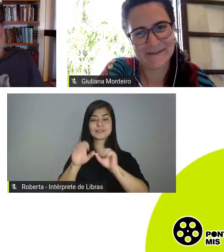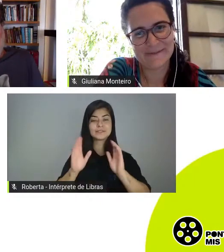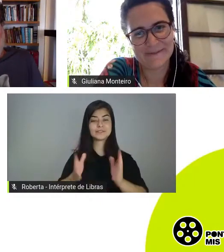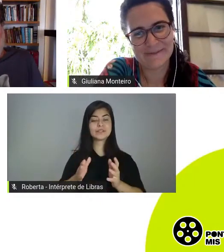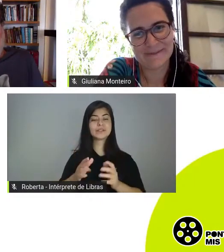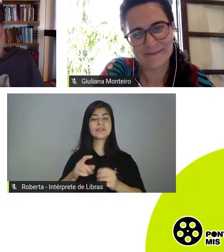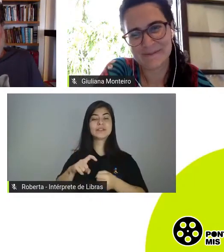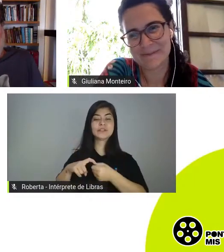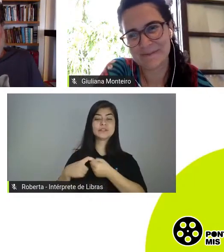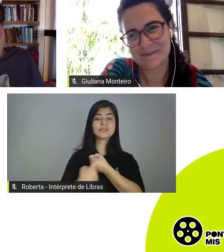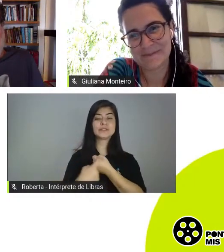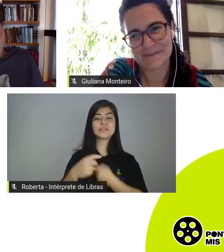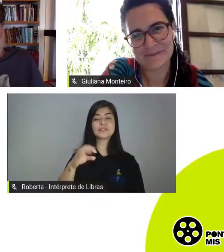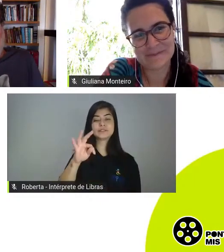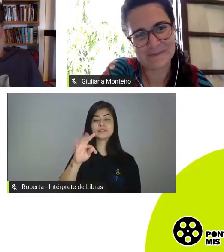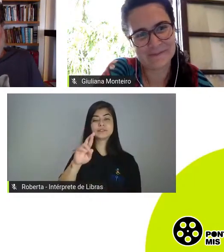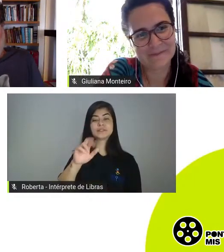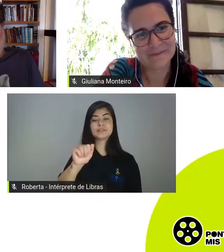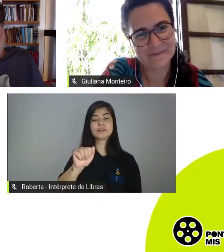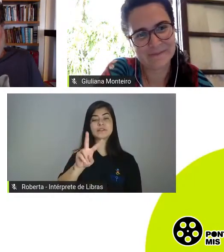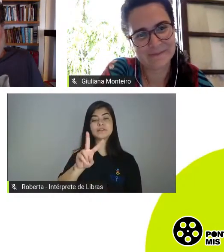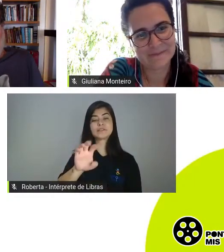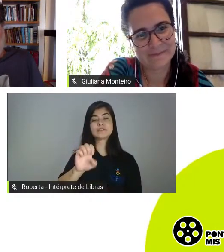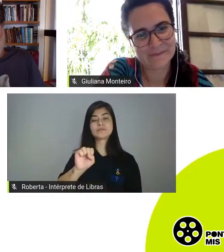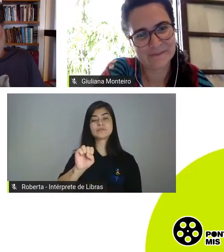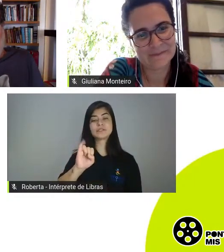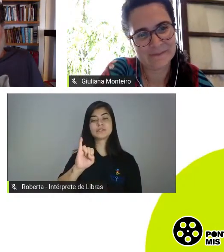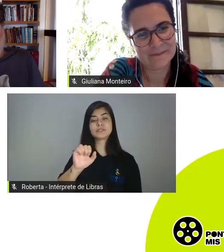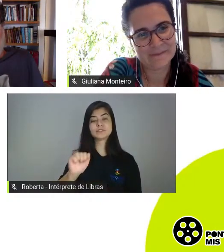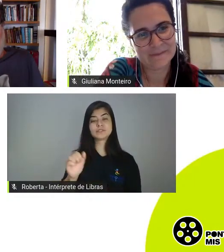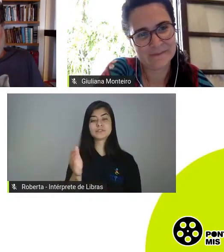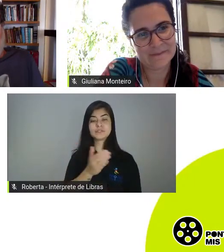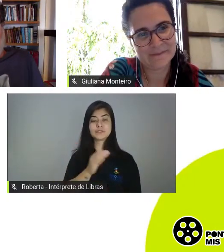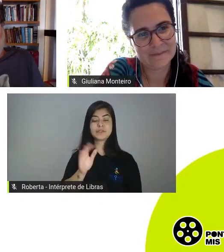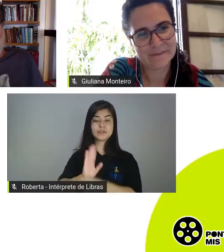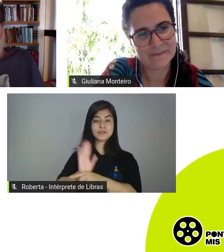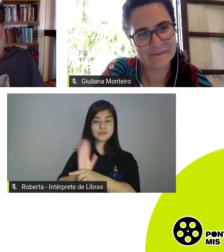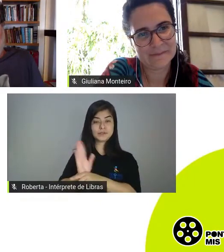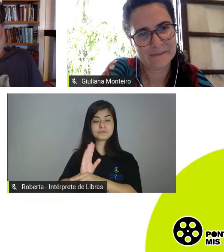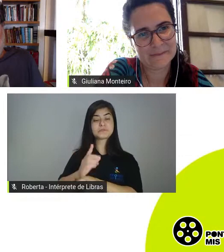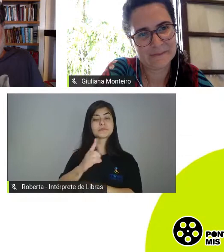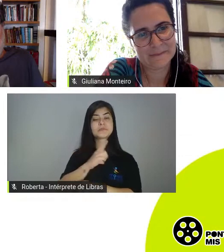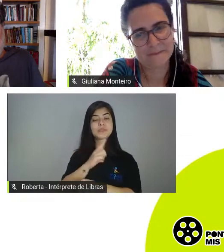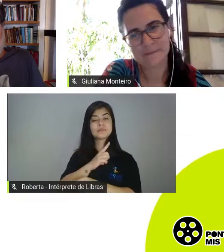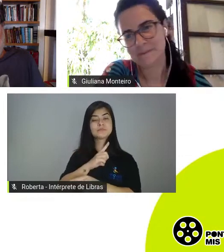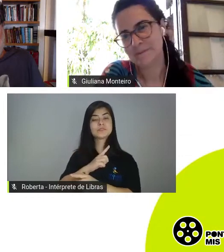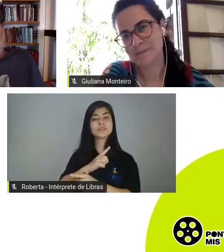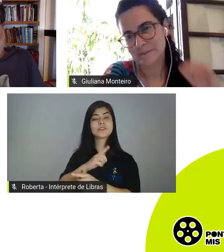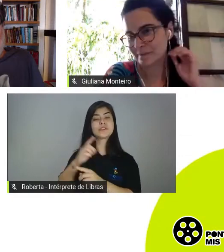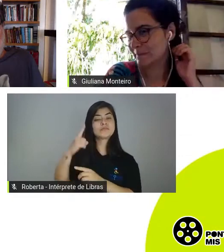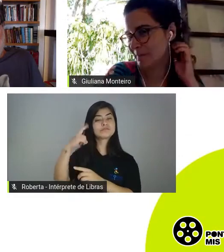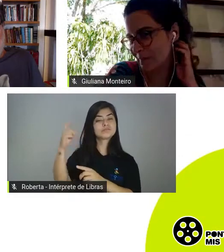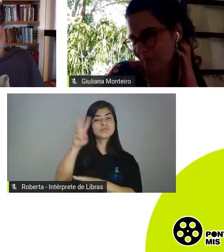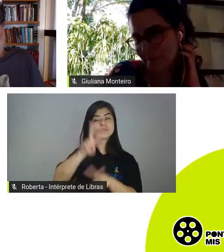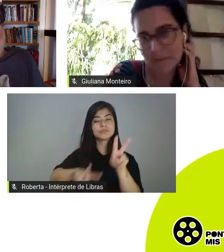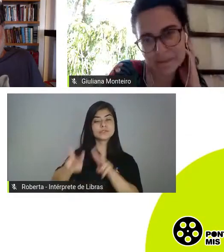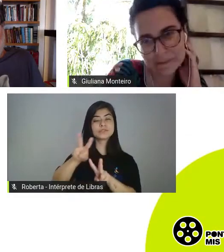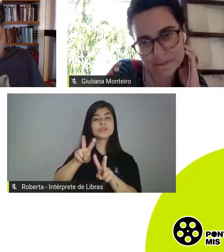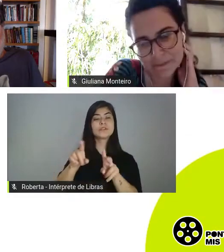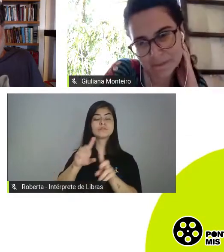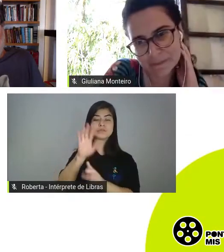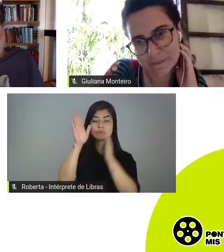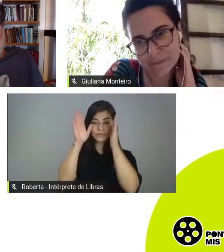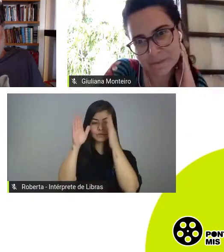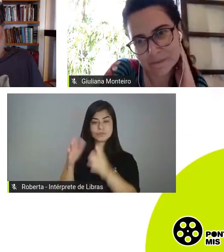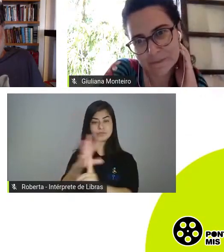Travessia Filmes, desde 2009 atua em projetos audiovisuais voltados à produção artística e à formação de público. Foi